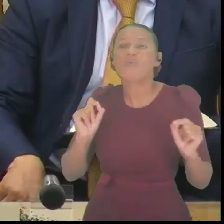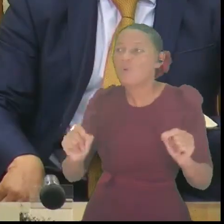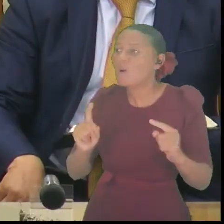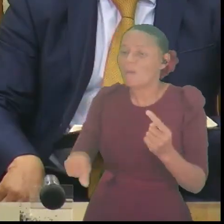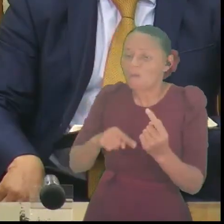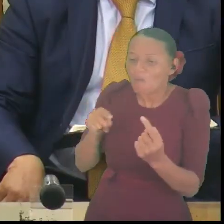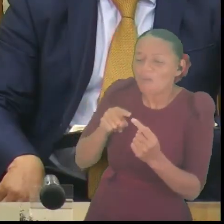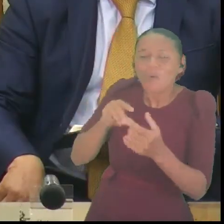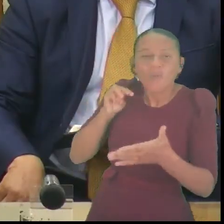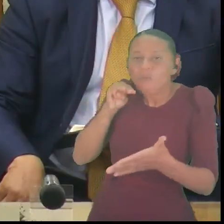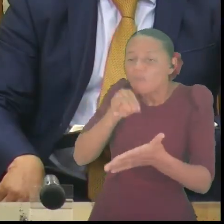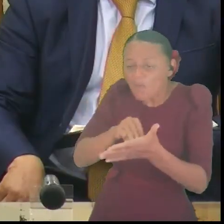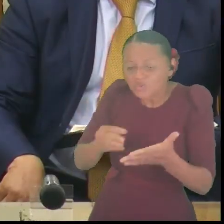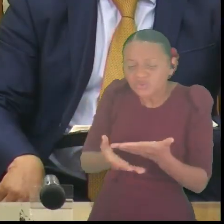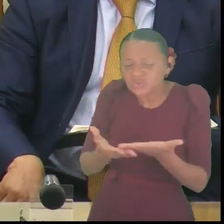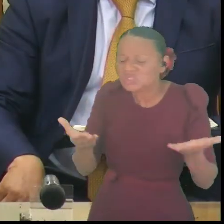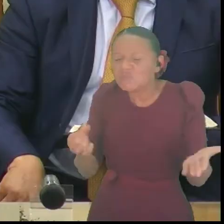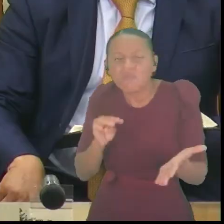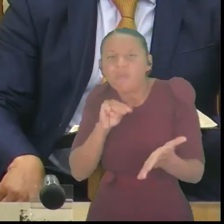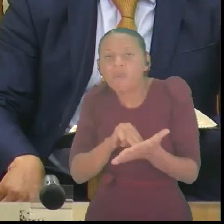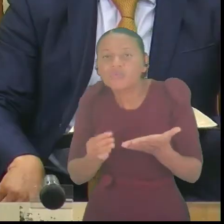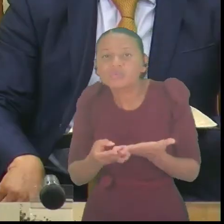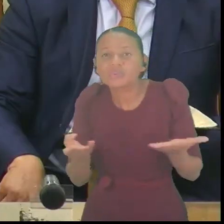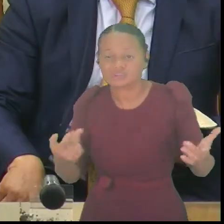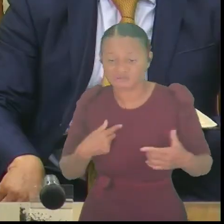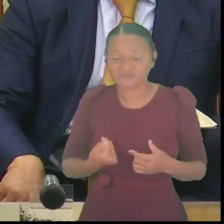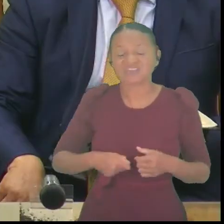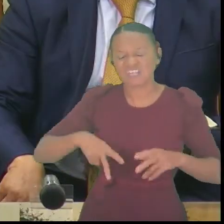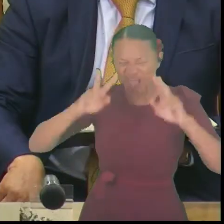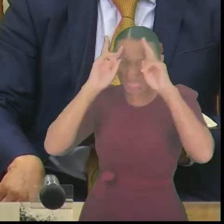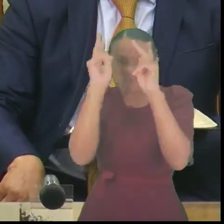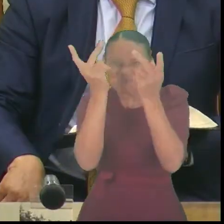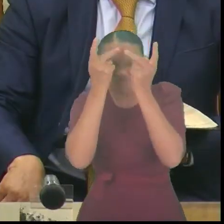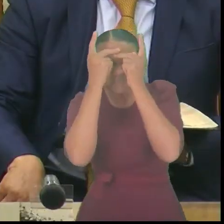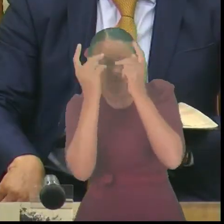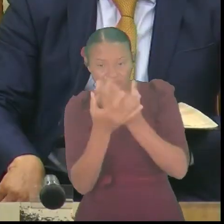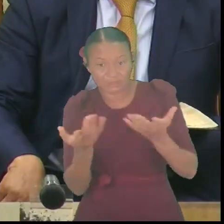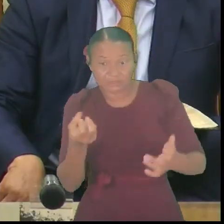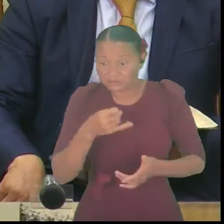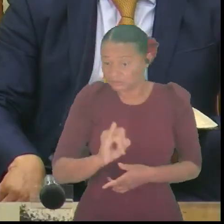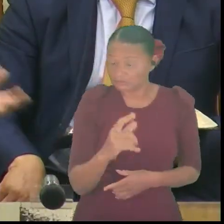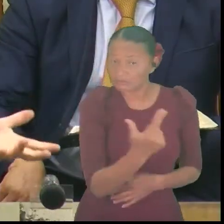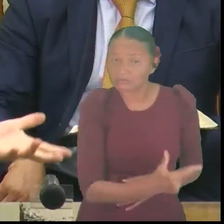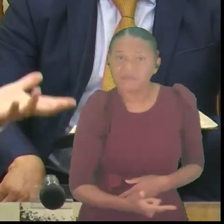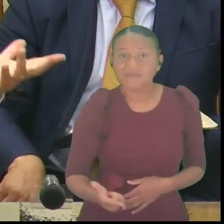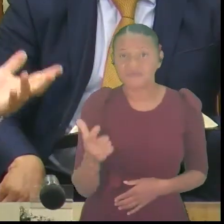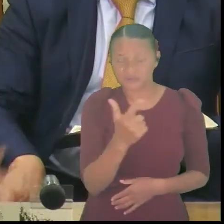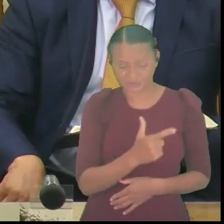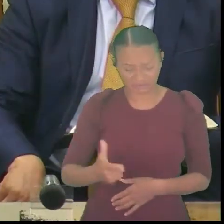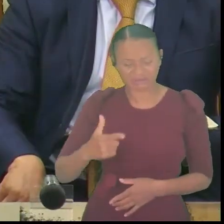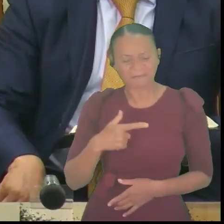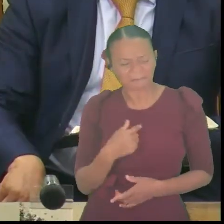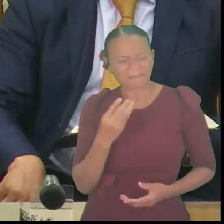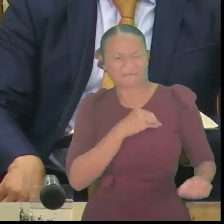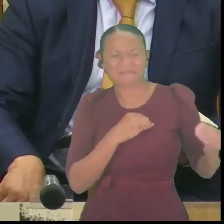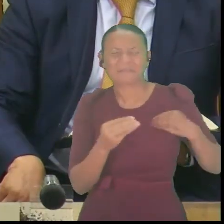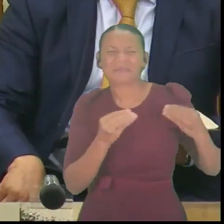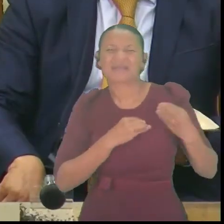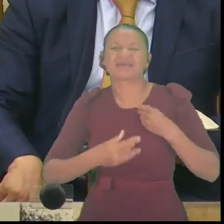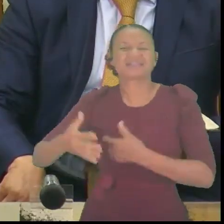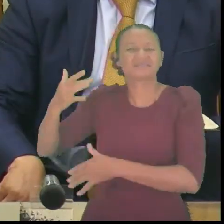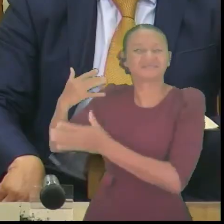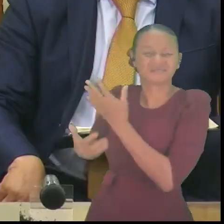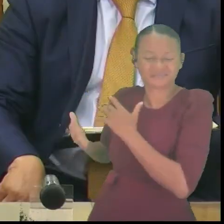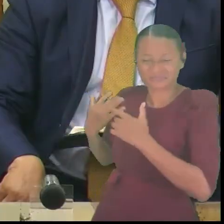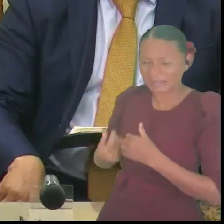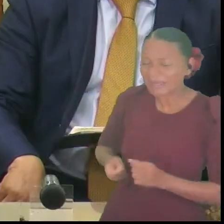levar Jesus para ser morto, seria a rebeldia. Se não fossem nossos pecados, se não fossem nossas transgressões, se não